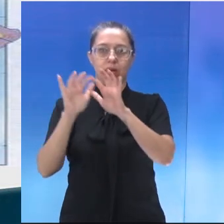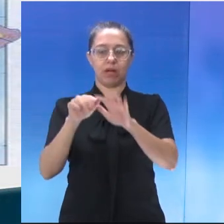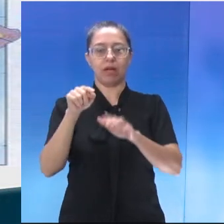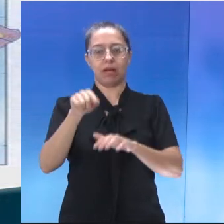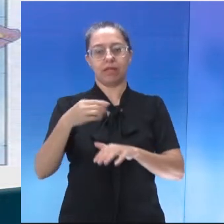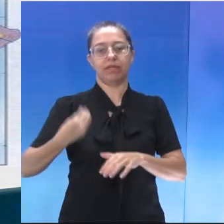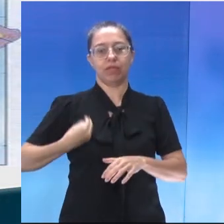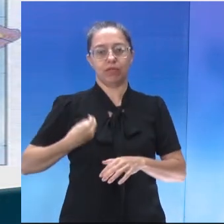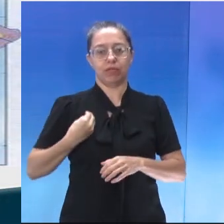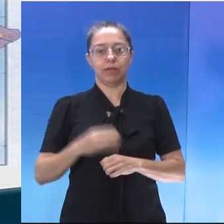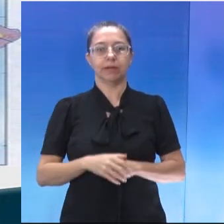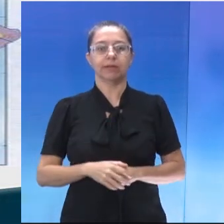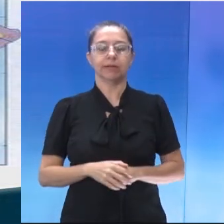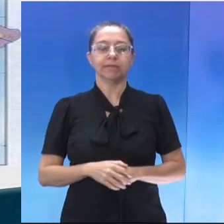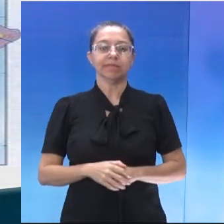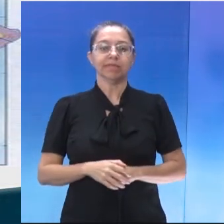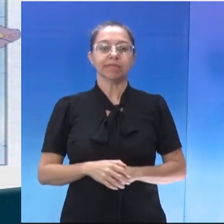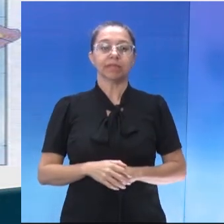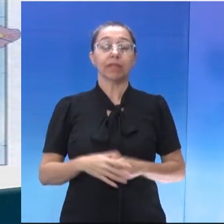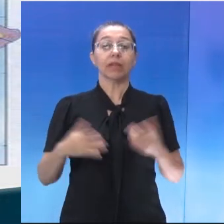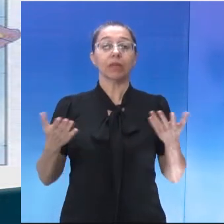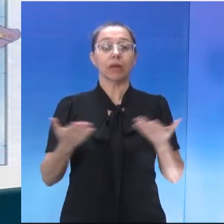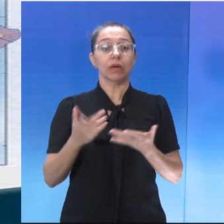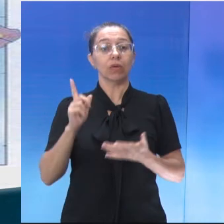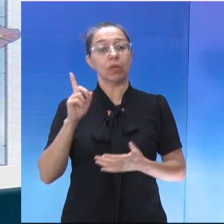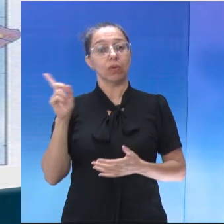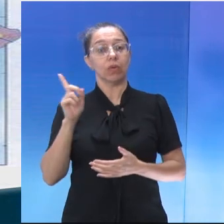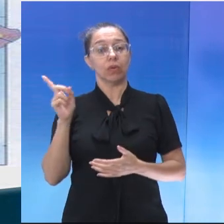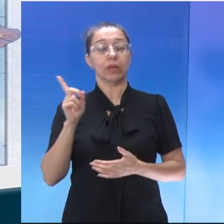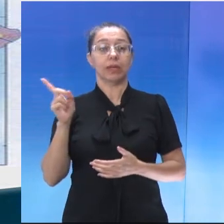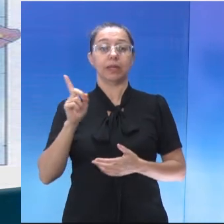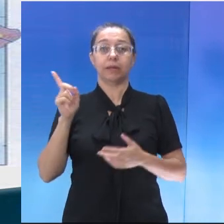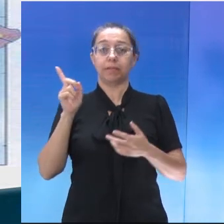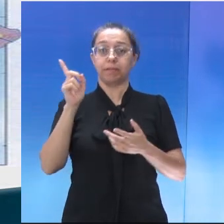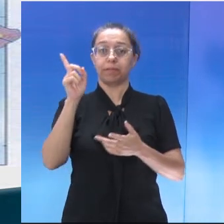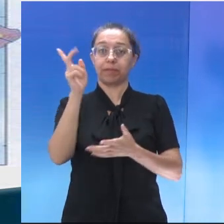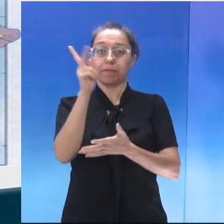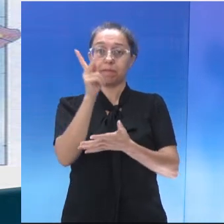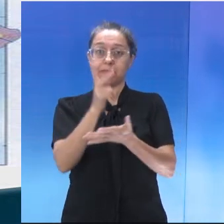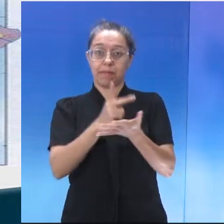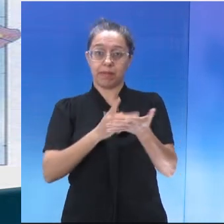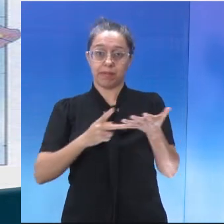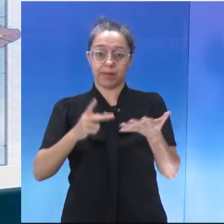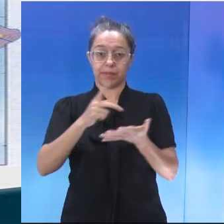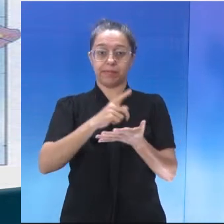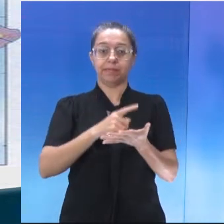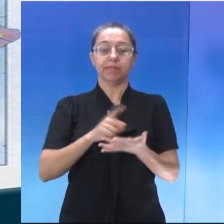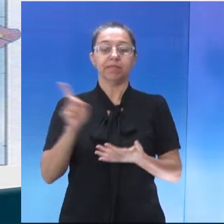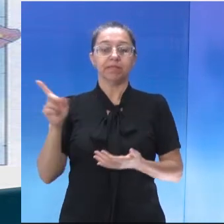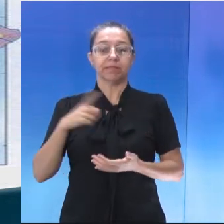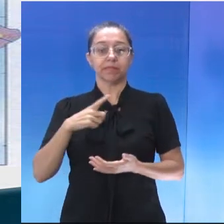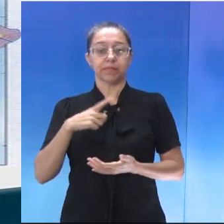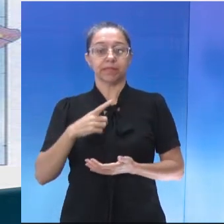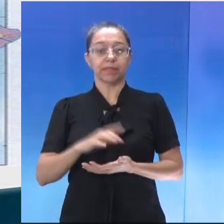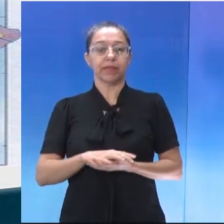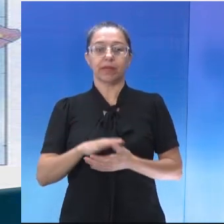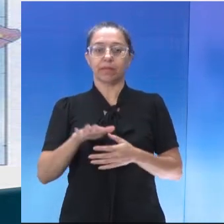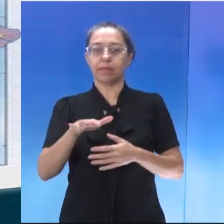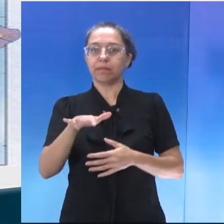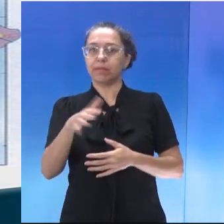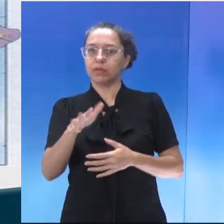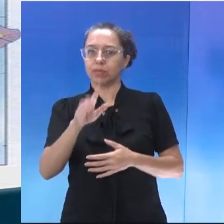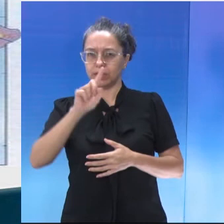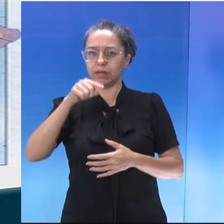dar uma olhadinha só para fechar aqui, nesse mapinha do continente americano? Mostra mais ou menos aí, vocês podem